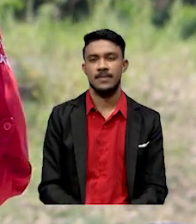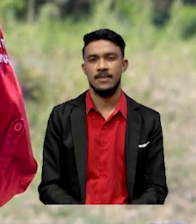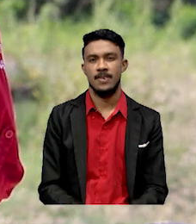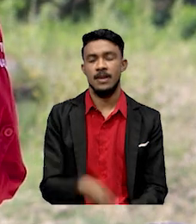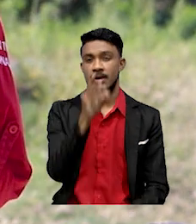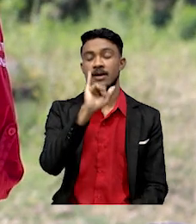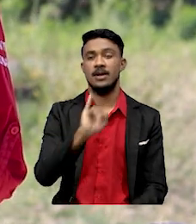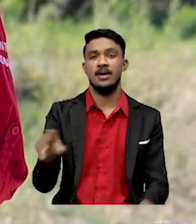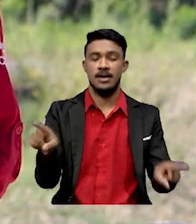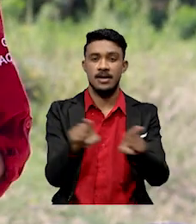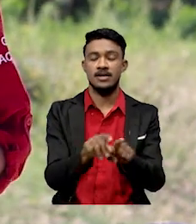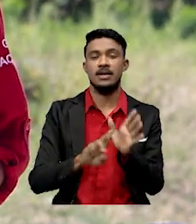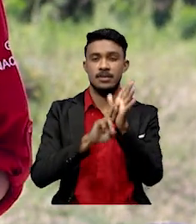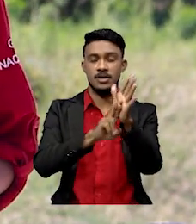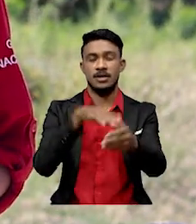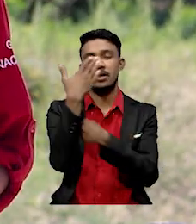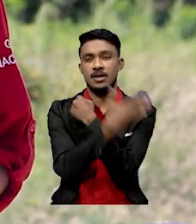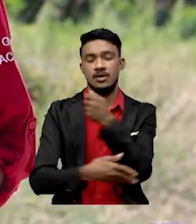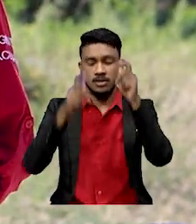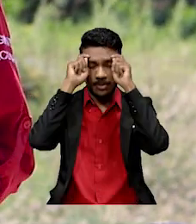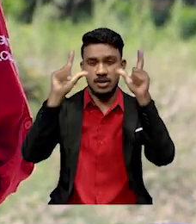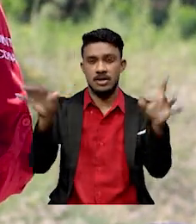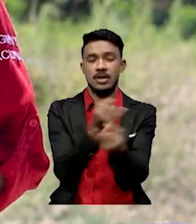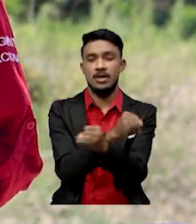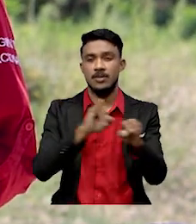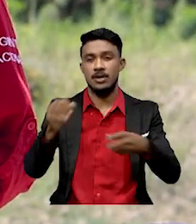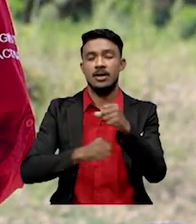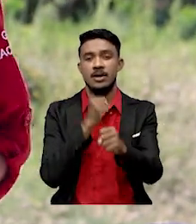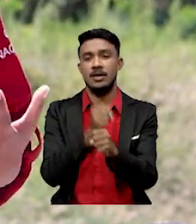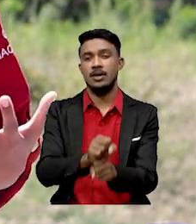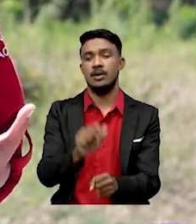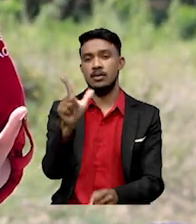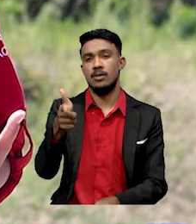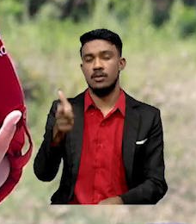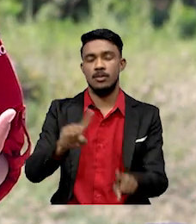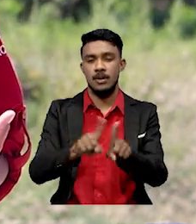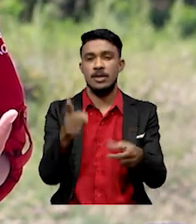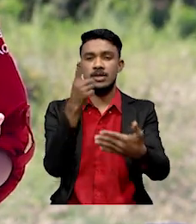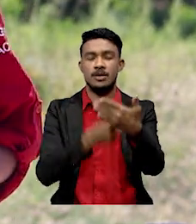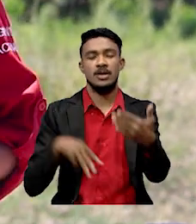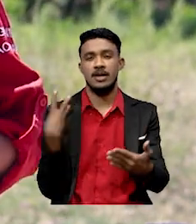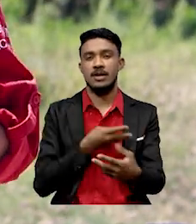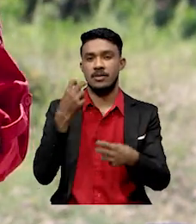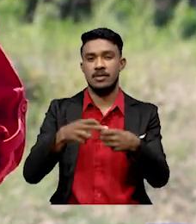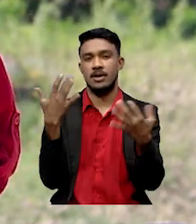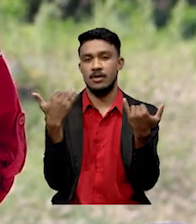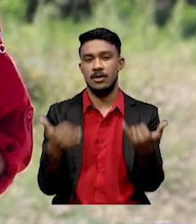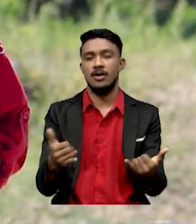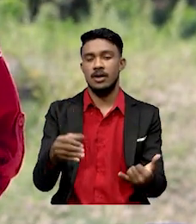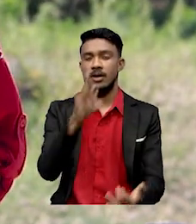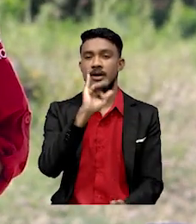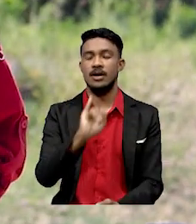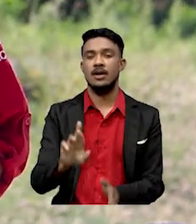Dilian nessa capital nação Timor-Leste tem restaura ona ni ukungang durante tinan ronolo. Mas bisa ida makete preocupa agora, cidade Dili se